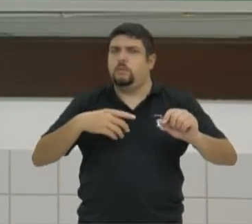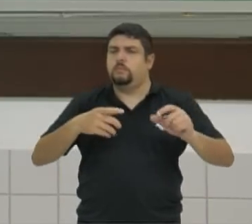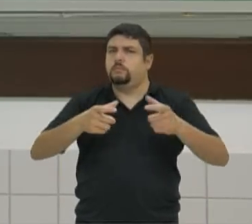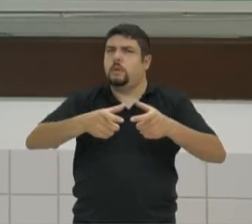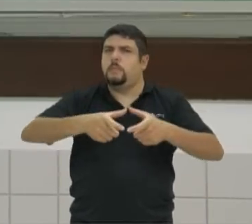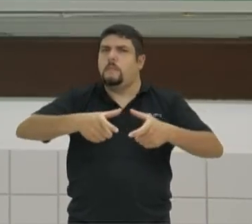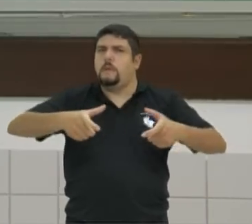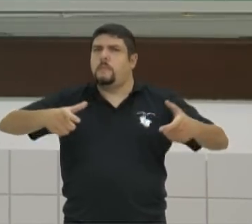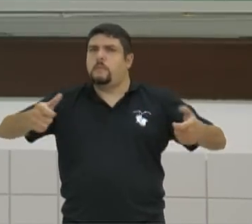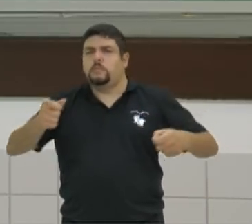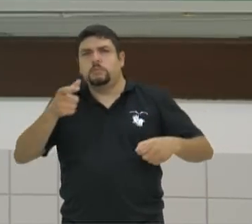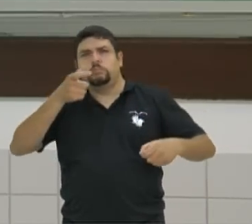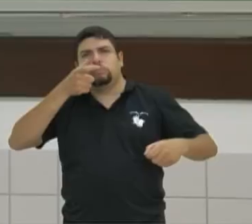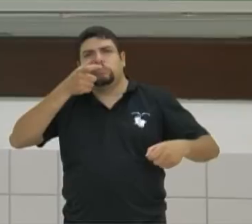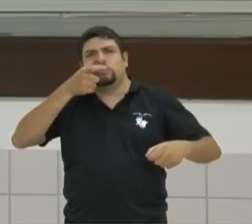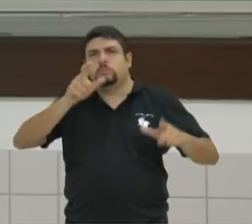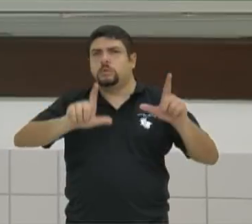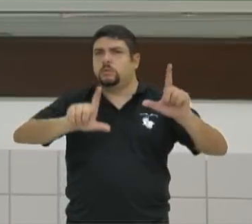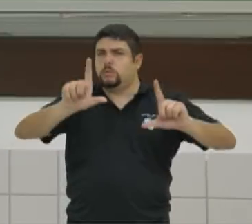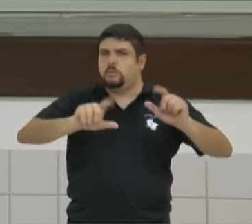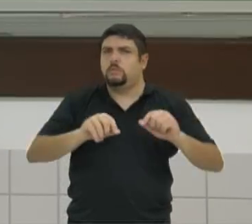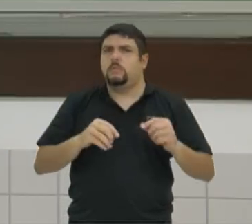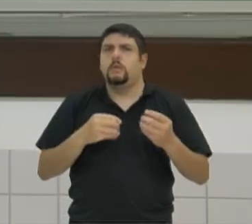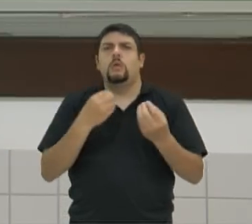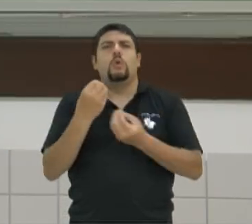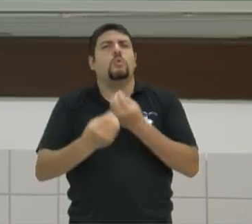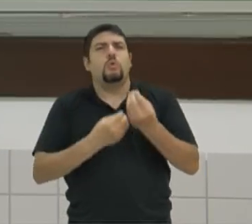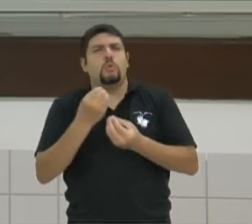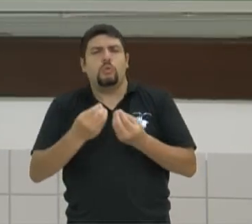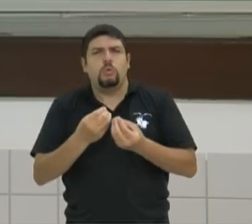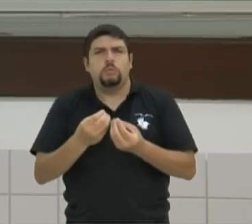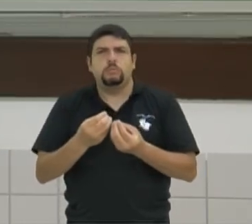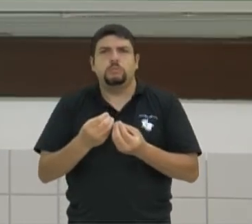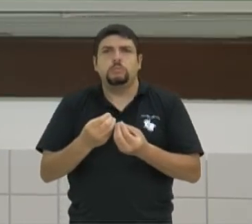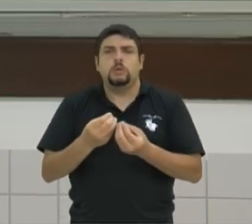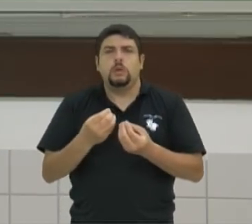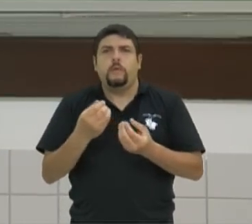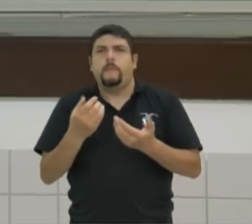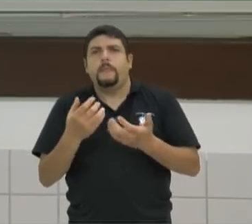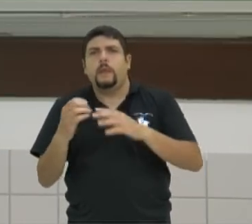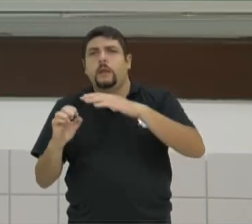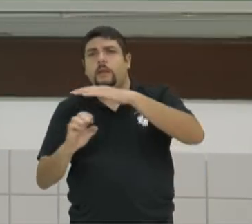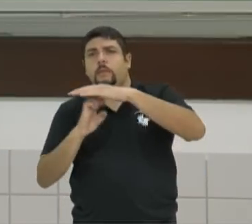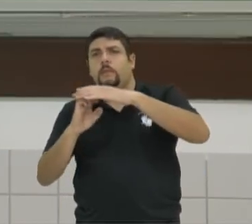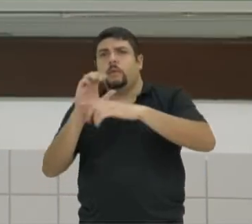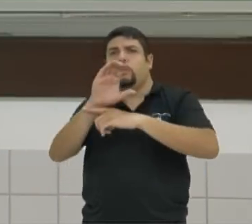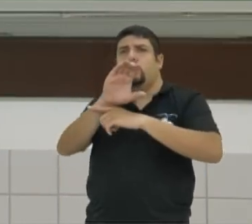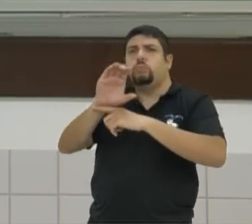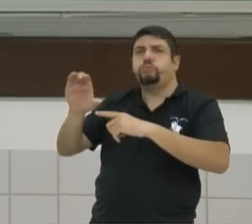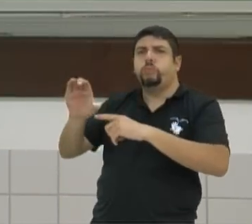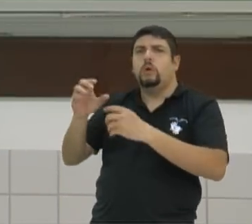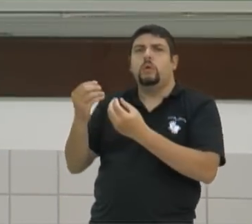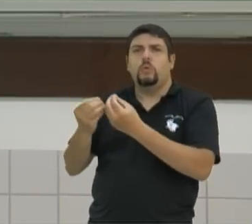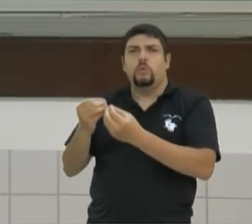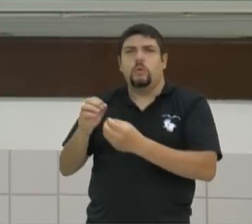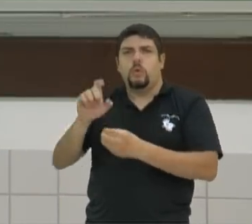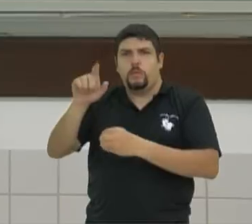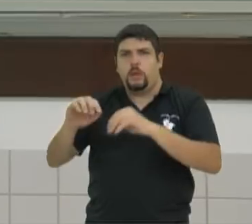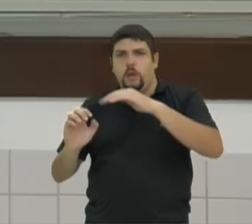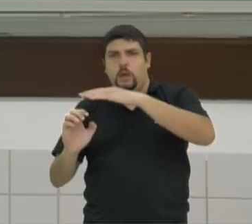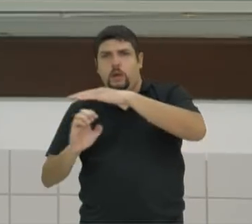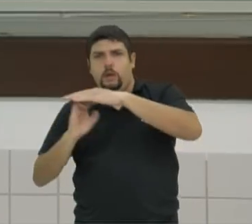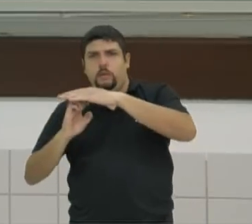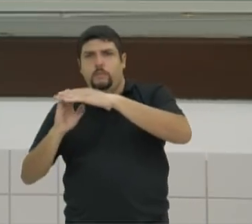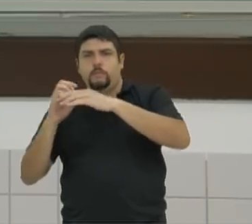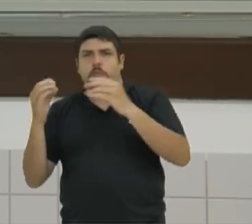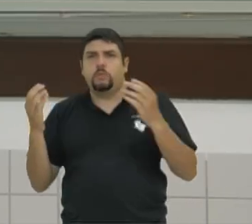certa maneira alguma coisa na televisão. Como é que funcionam as coisas na televisão? Da onde que vem o dinheiro para a produção das coisas? O dinheiro vem dos anúncios publicitários, ou seja, o que você